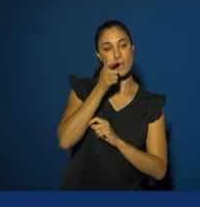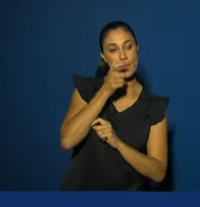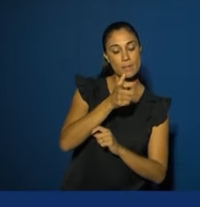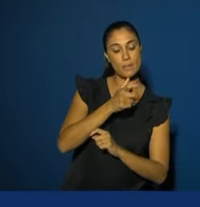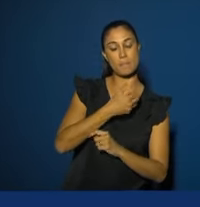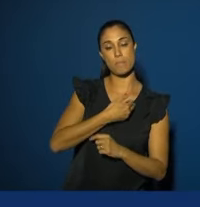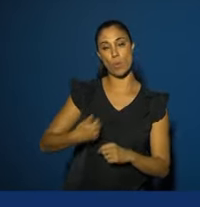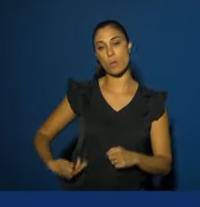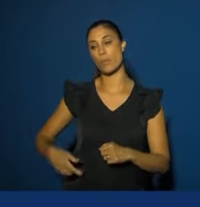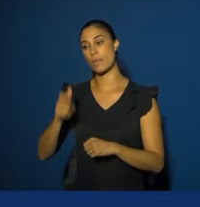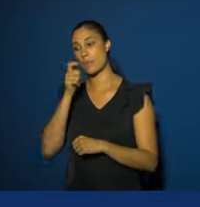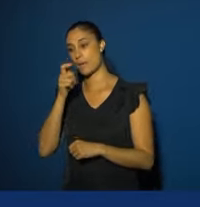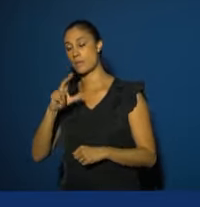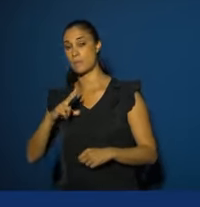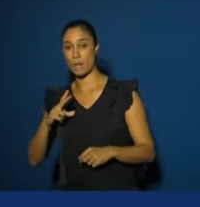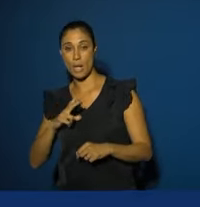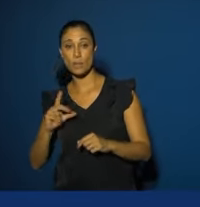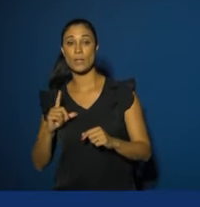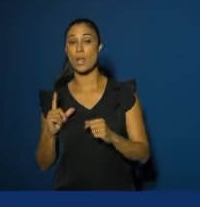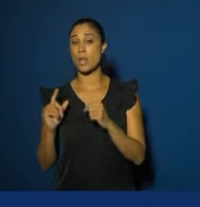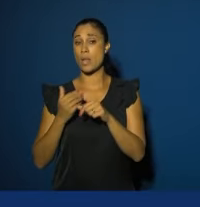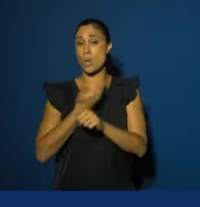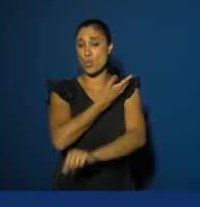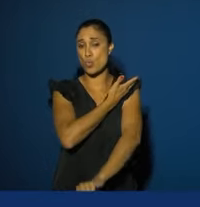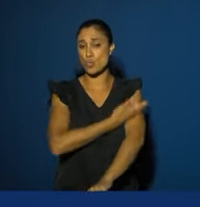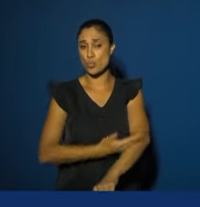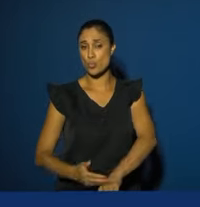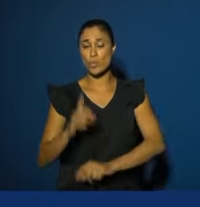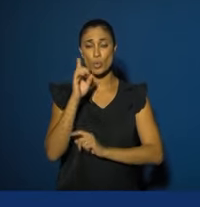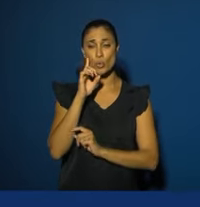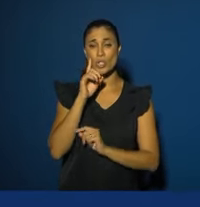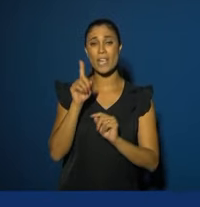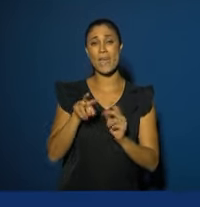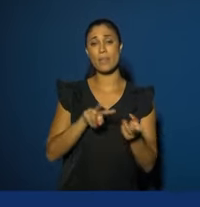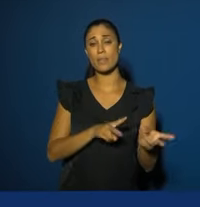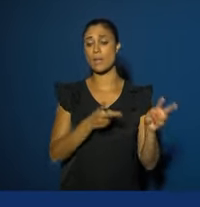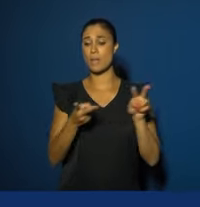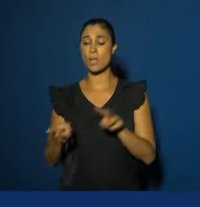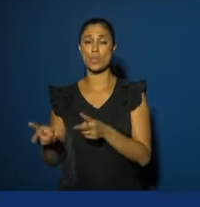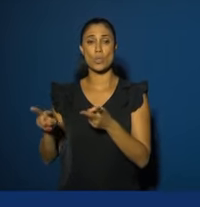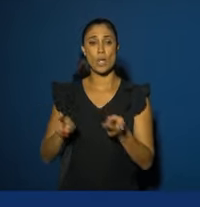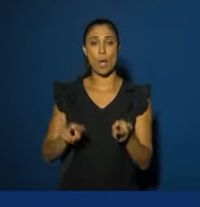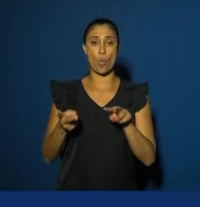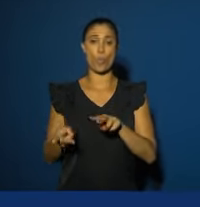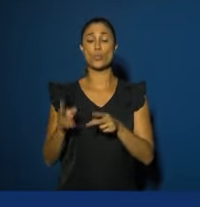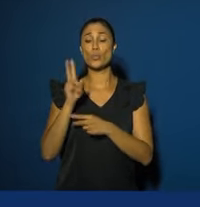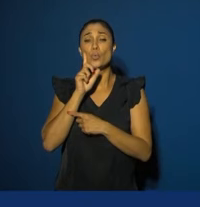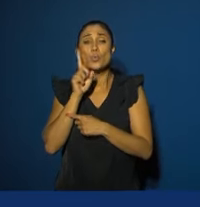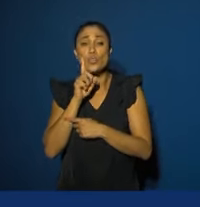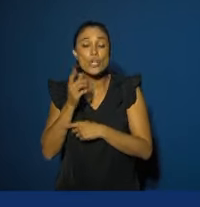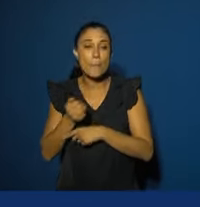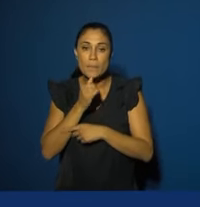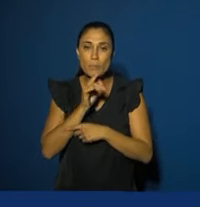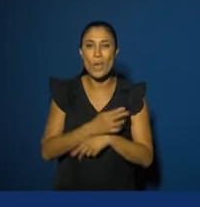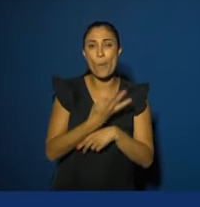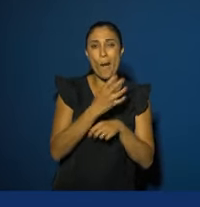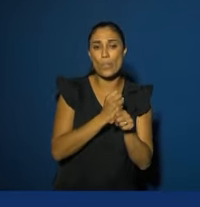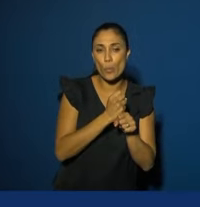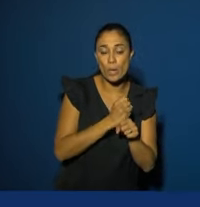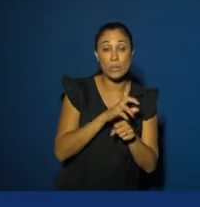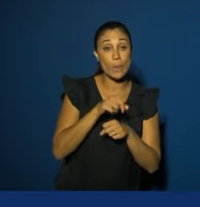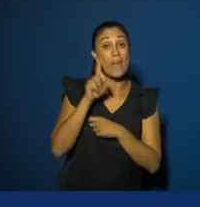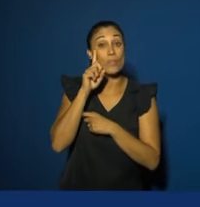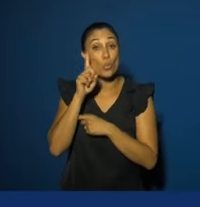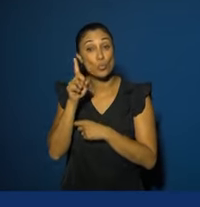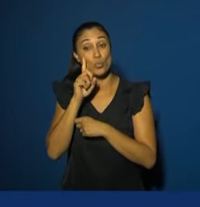interesse privado em rotinas que são transacionais corriqueiras elas não acontecem a cada 4 anos